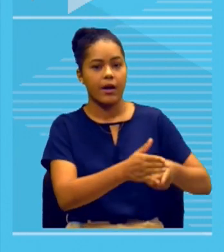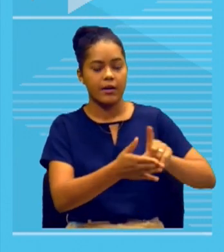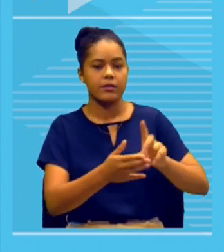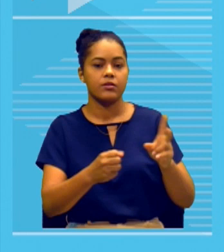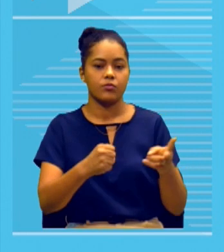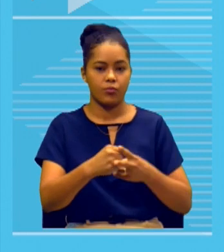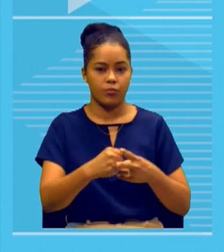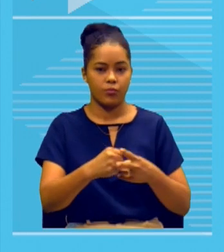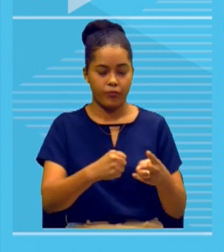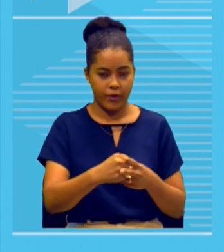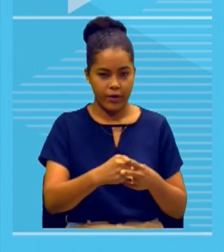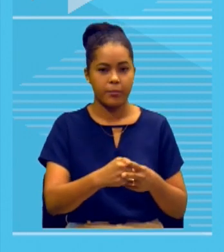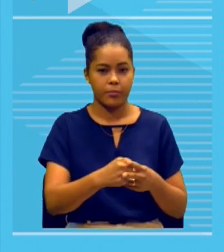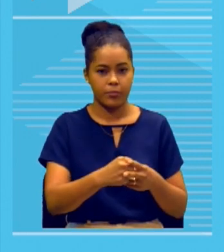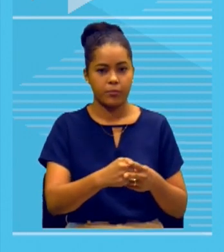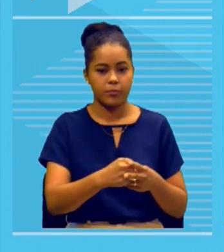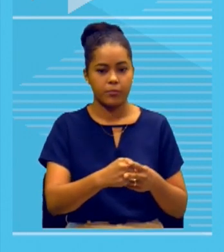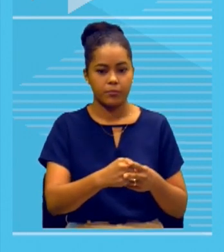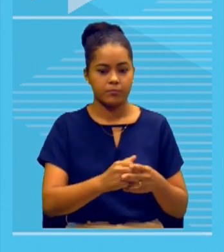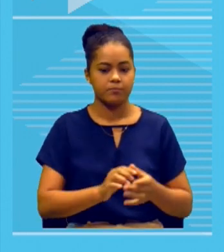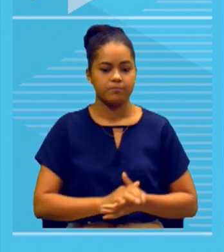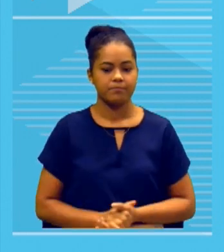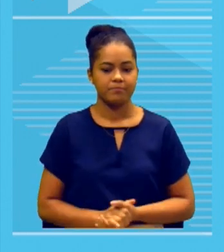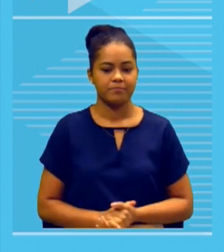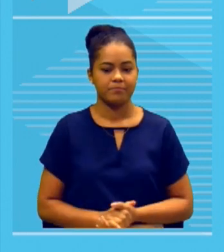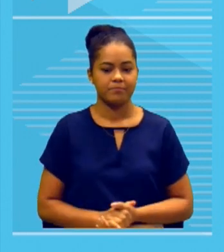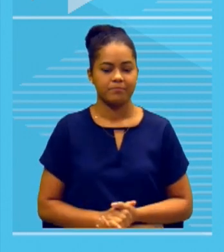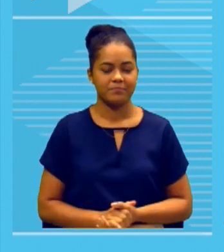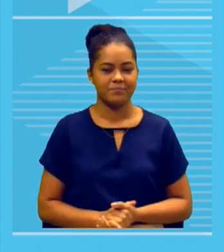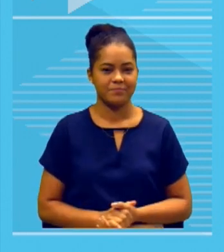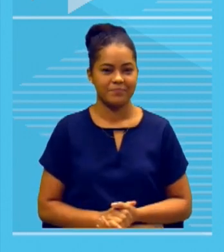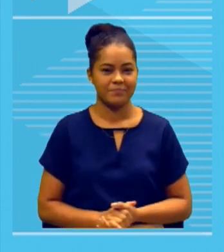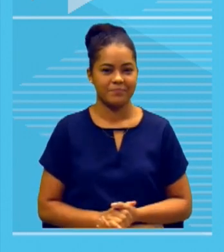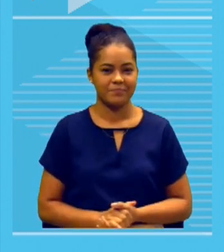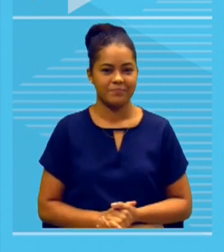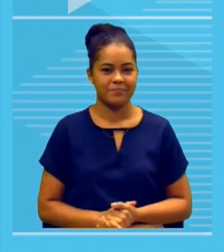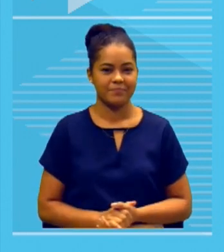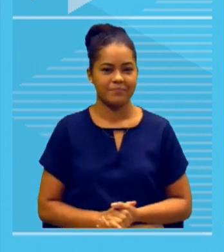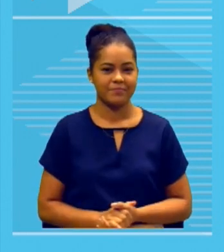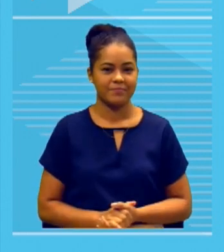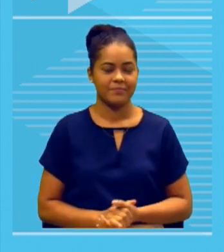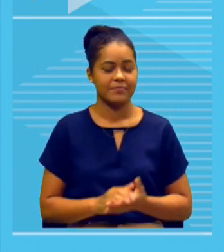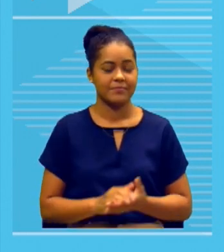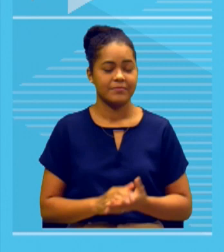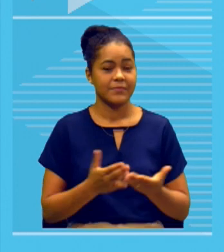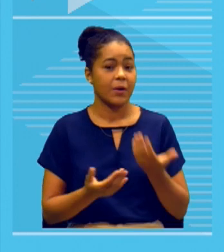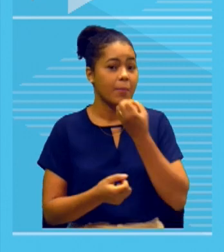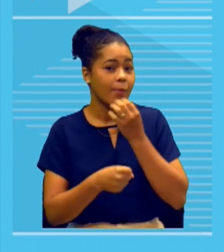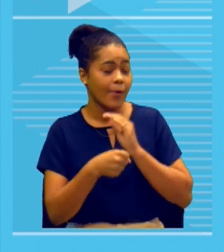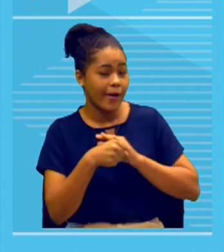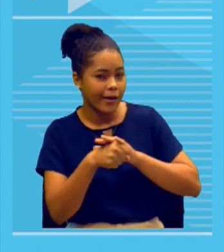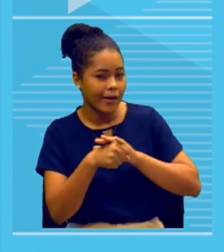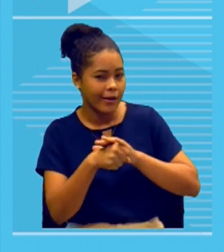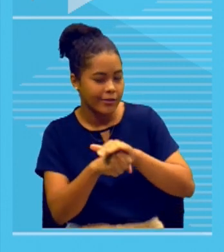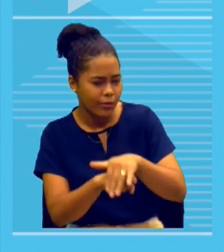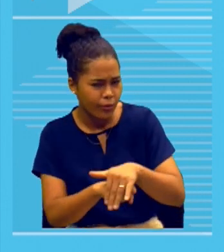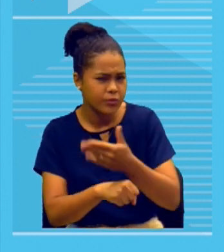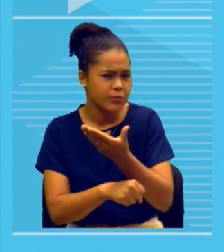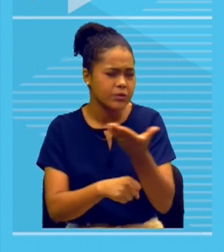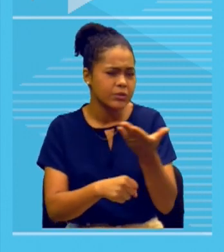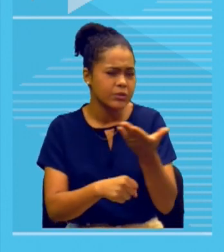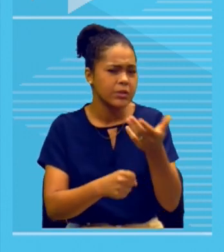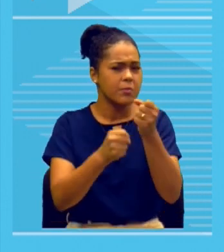Graça diga pelo menos boa noite para mim Diga aí Buenas noite